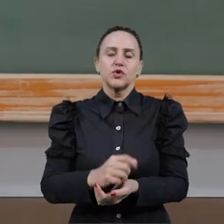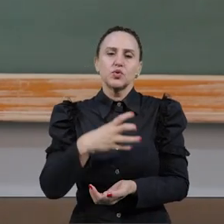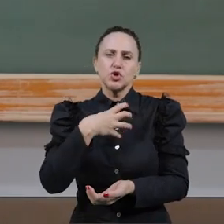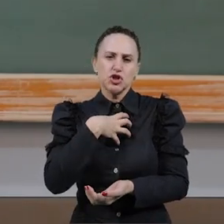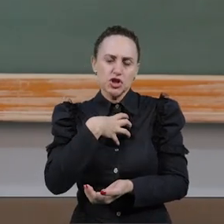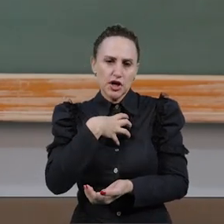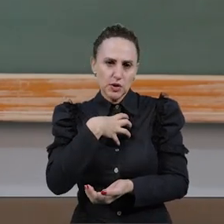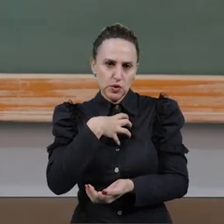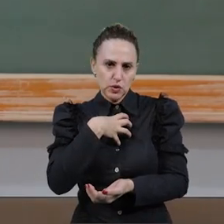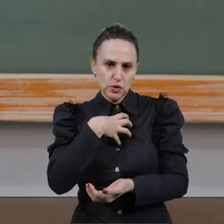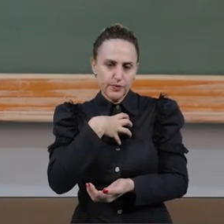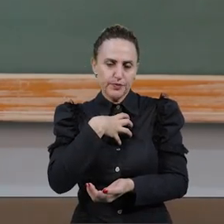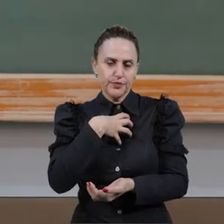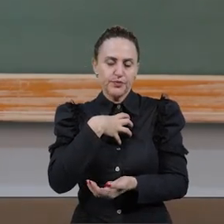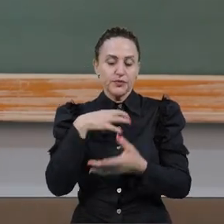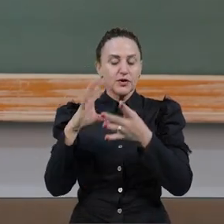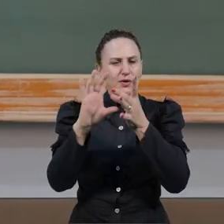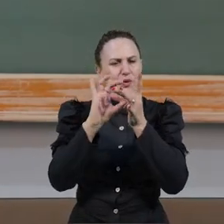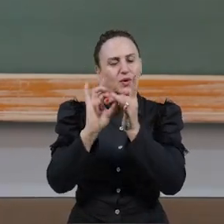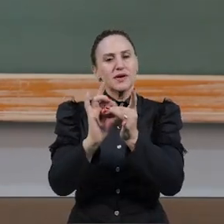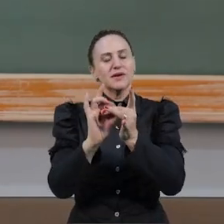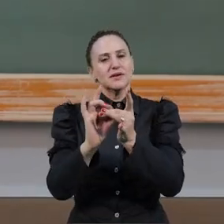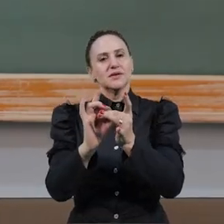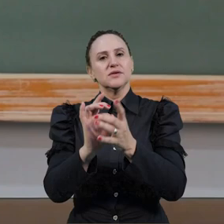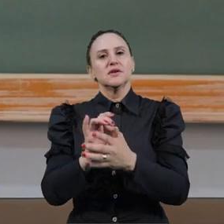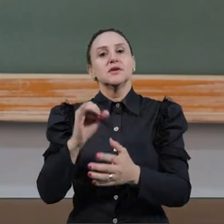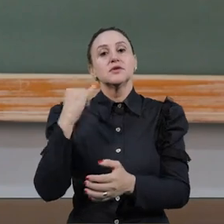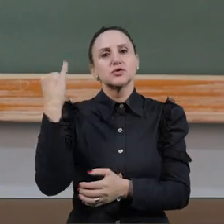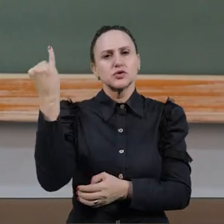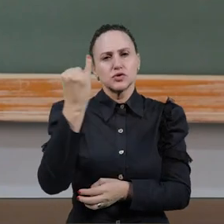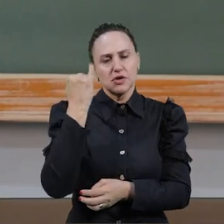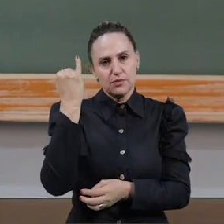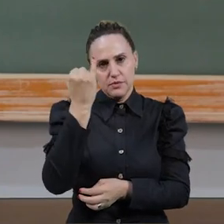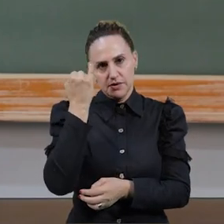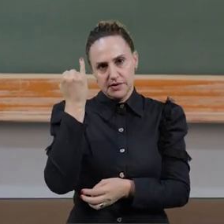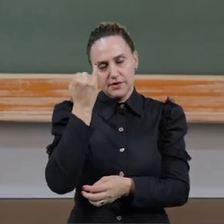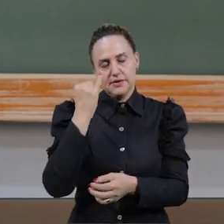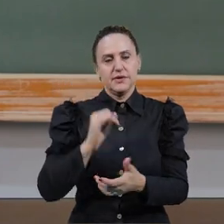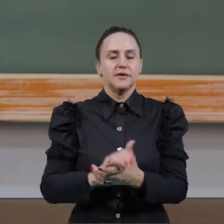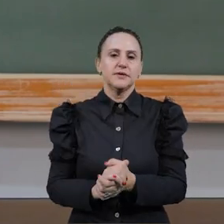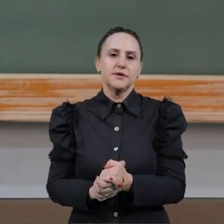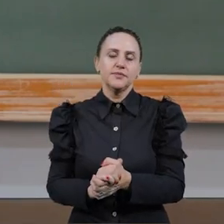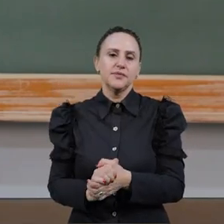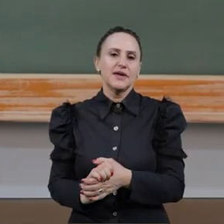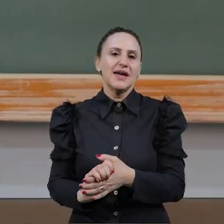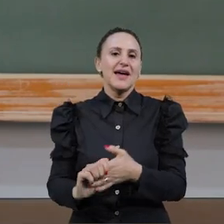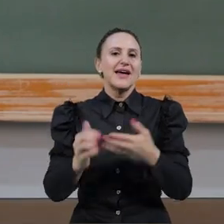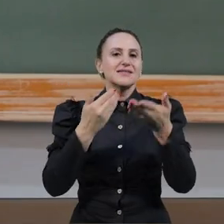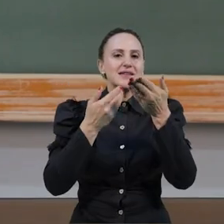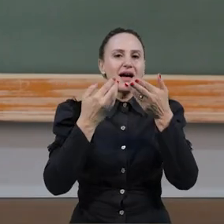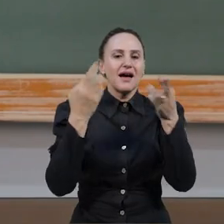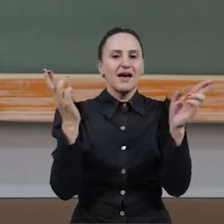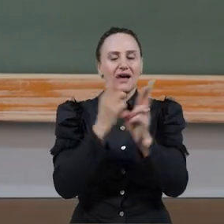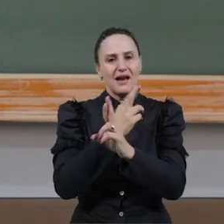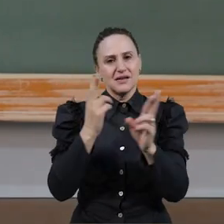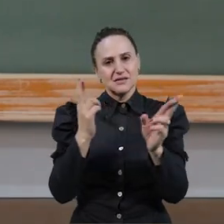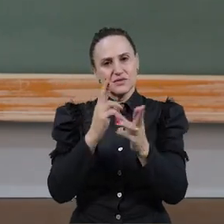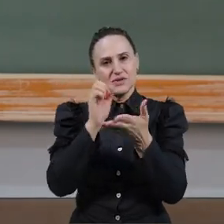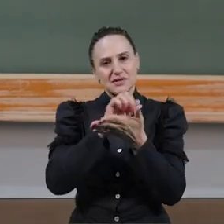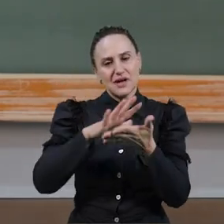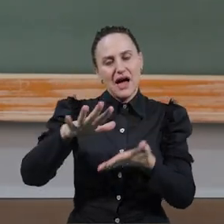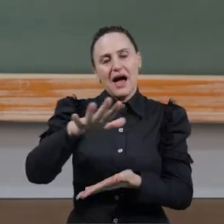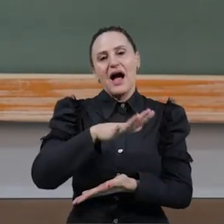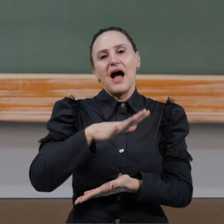fragmentada, vai ser de forma interconectada. Isso que é importante, essa inter-relação entre as áreas do conhecimento,